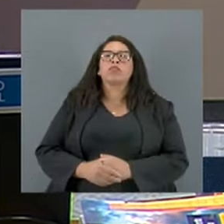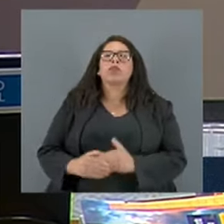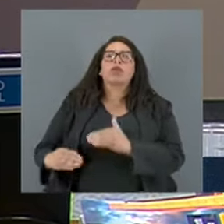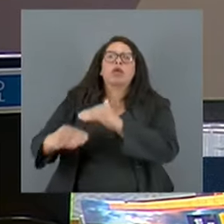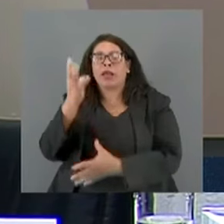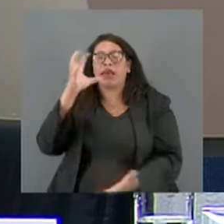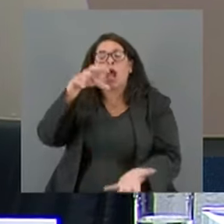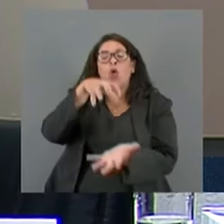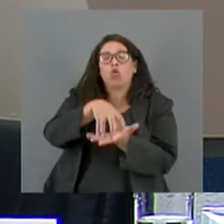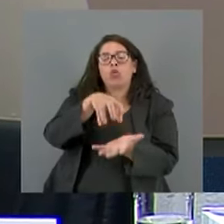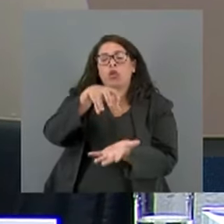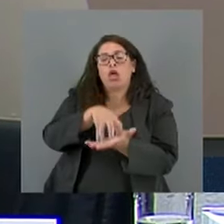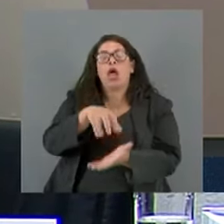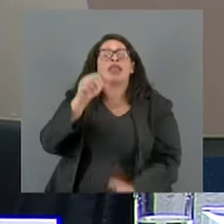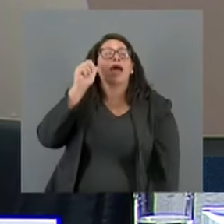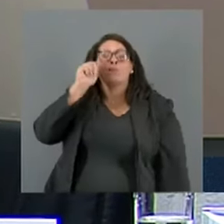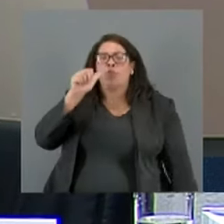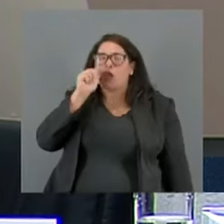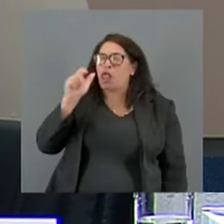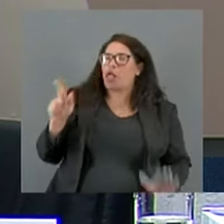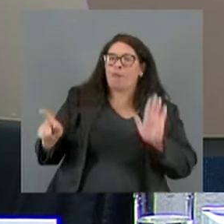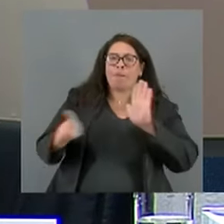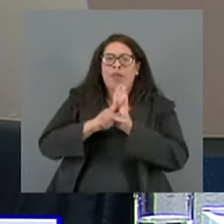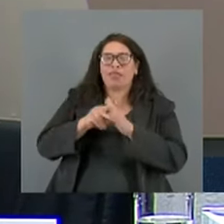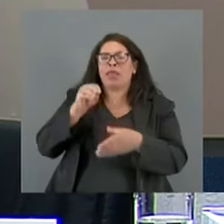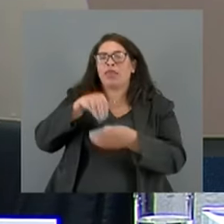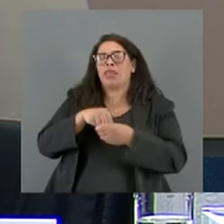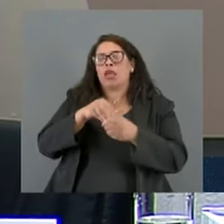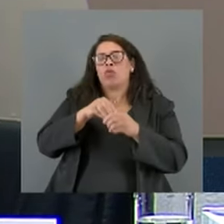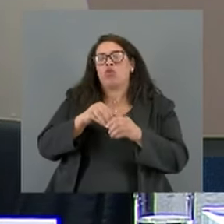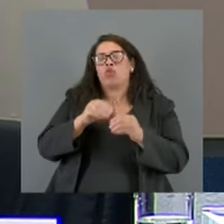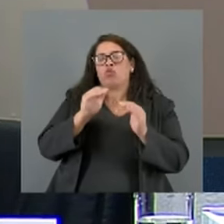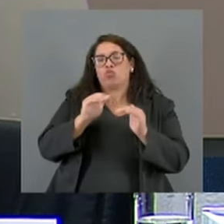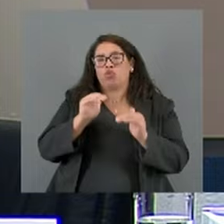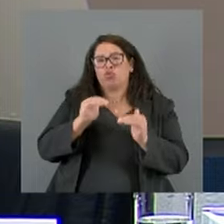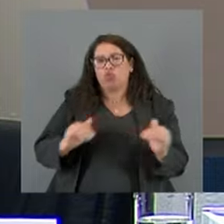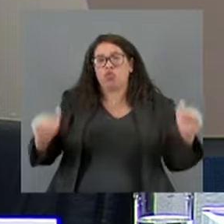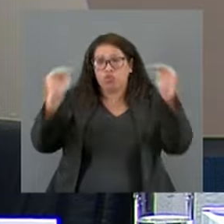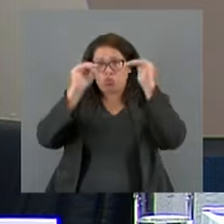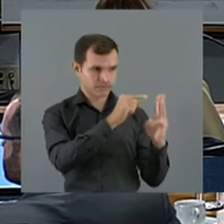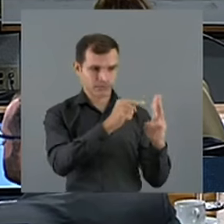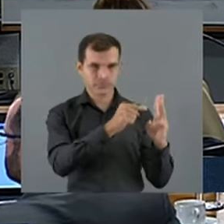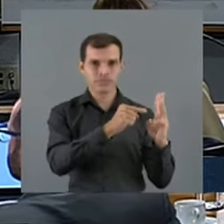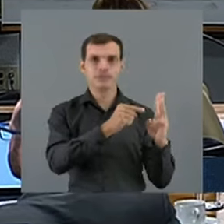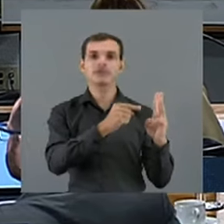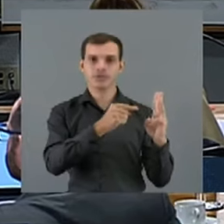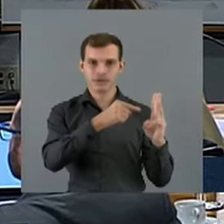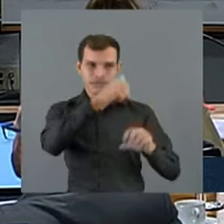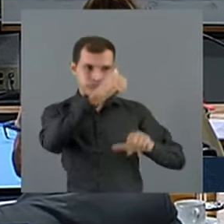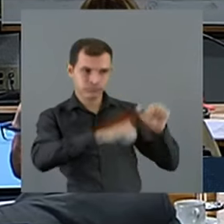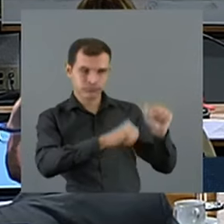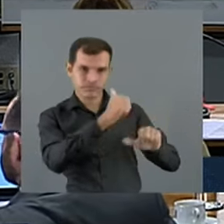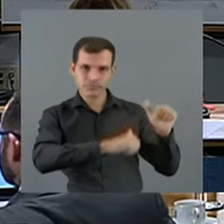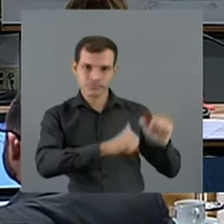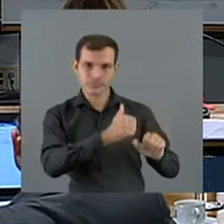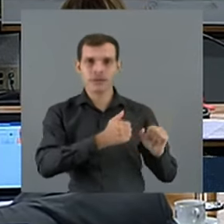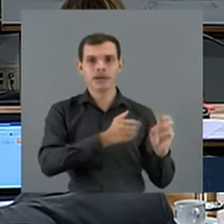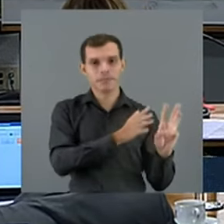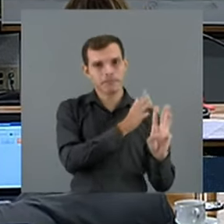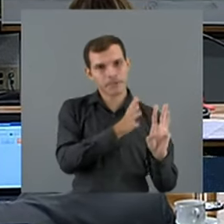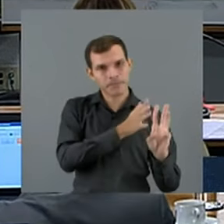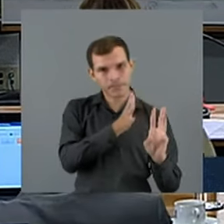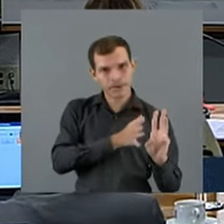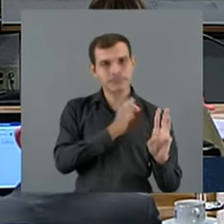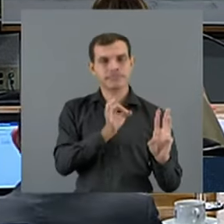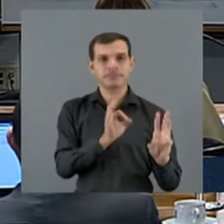Silva Santos e José Afrânio Vilela os três tiveram os nomes aprovados pela comissão todos foram indicados pelo presidente